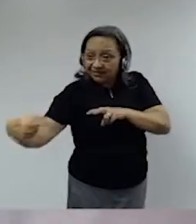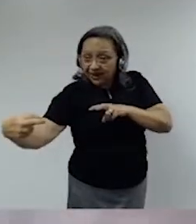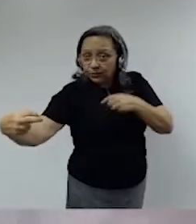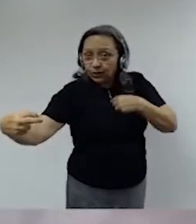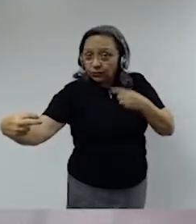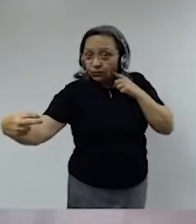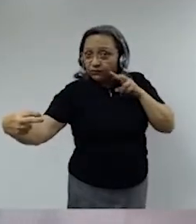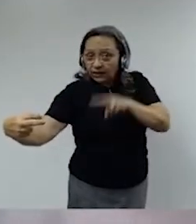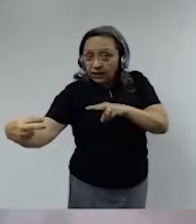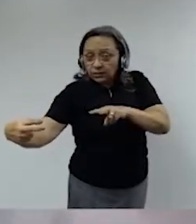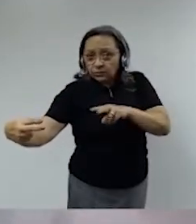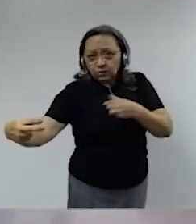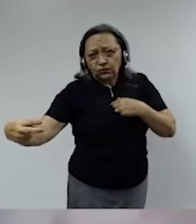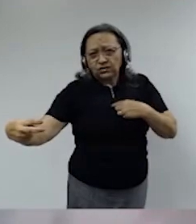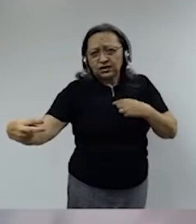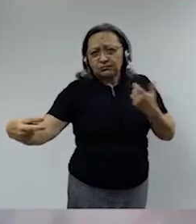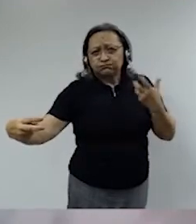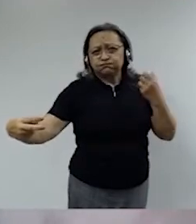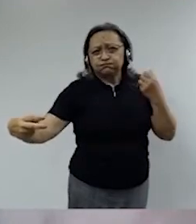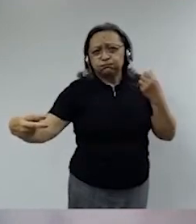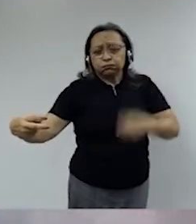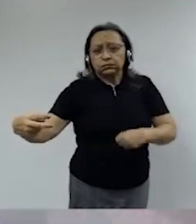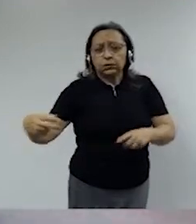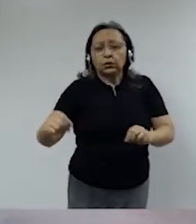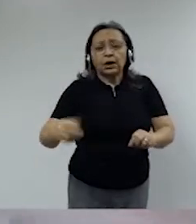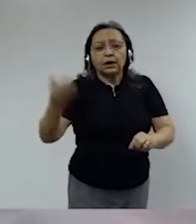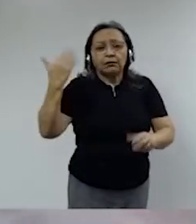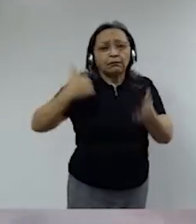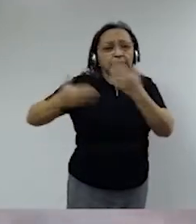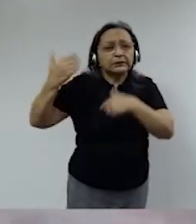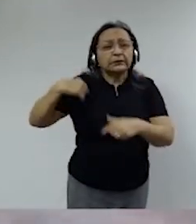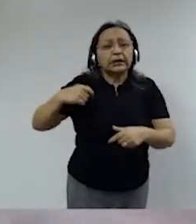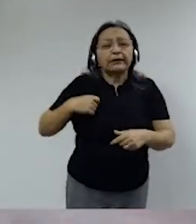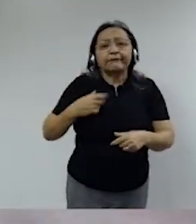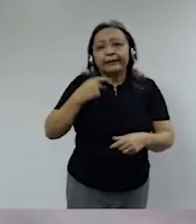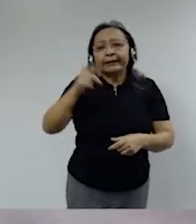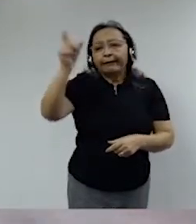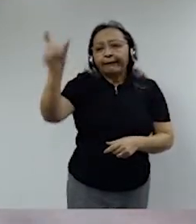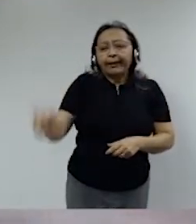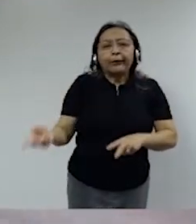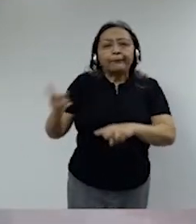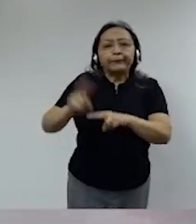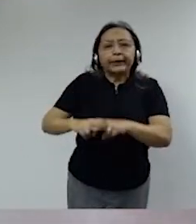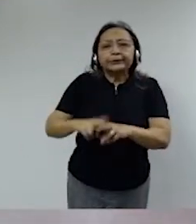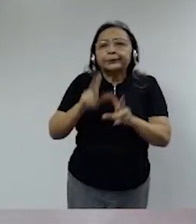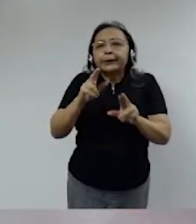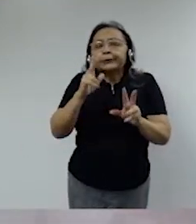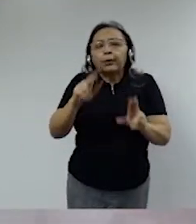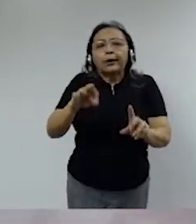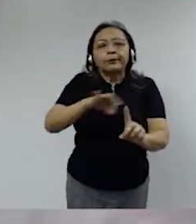digamos assim, benevolente como foi o Carnelucci lá nas Misérias do Processo Penal, que o réu é coisa santa, é coisa sacra, etc.